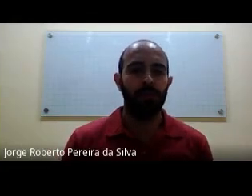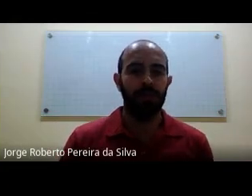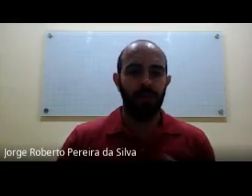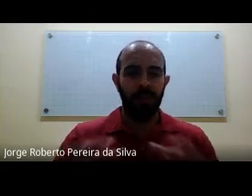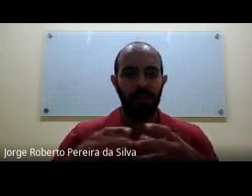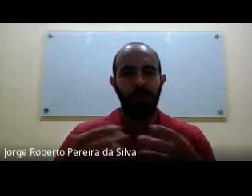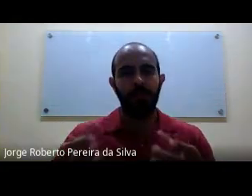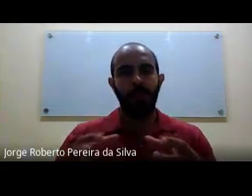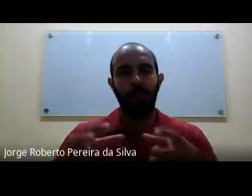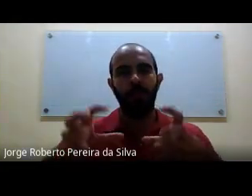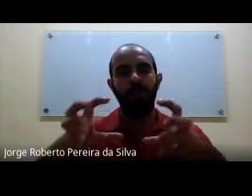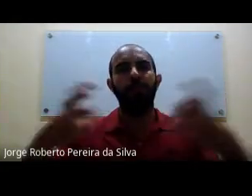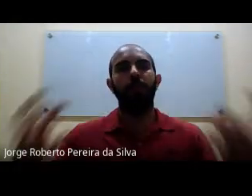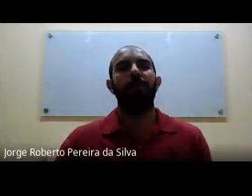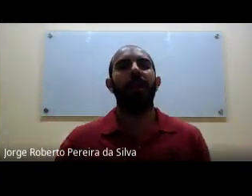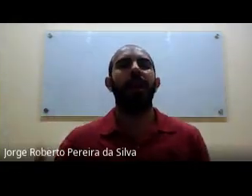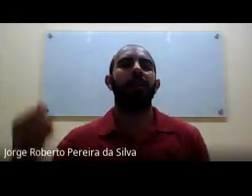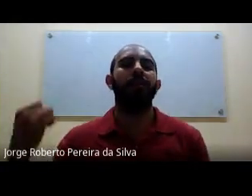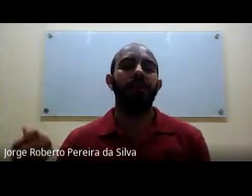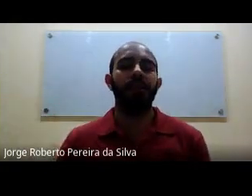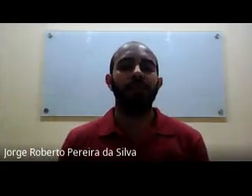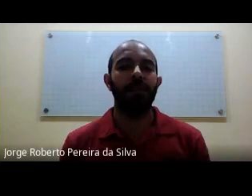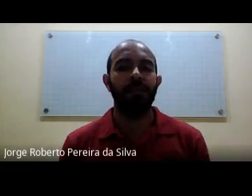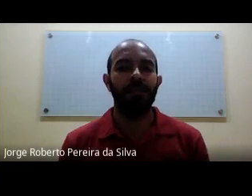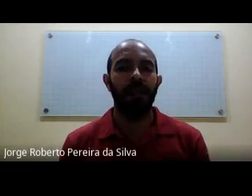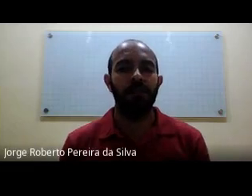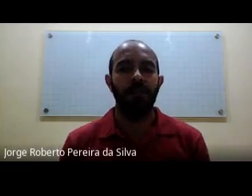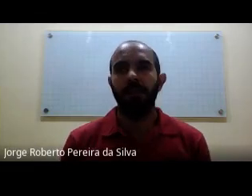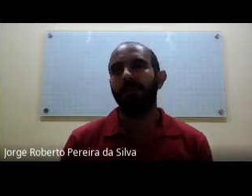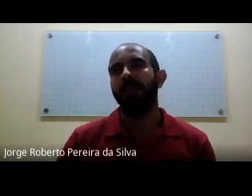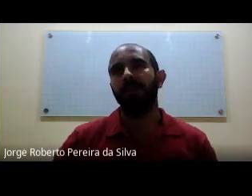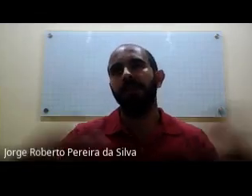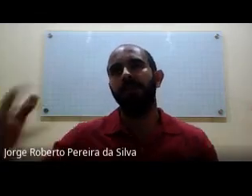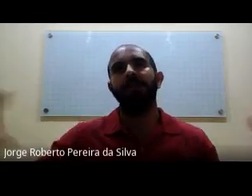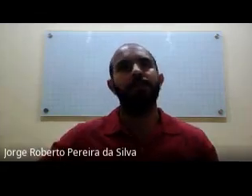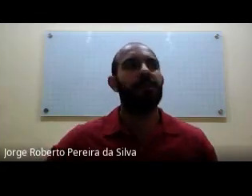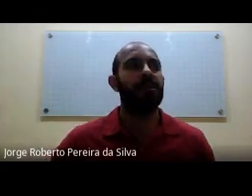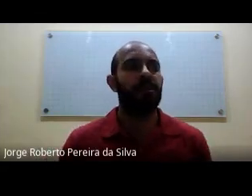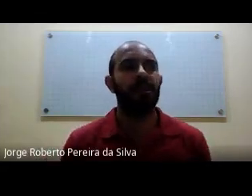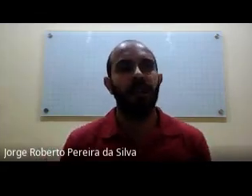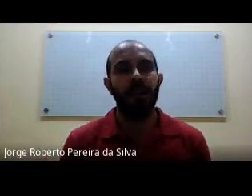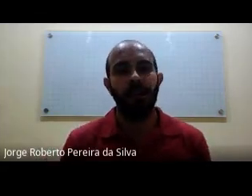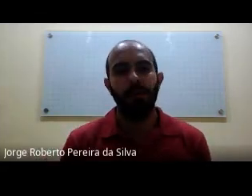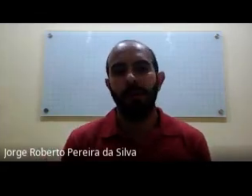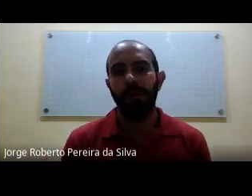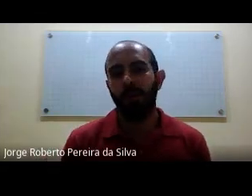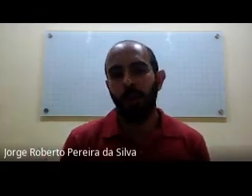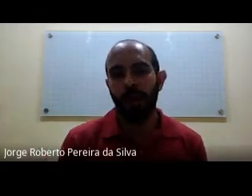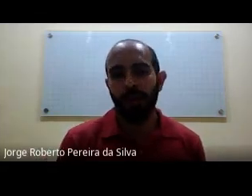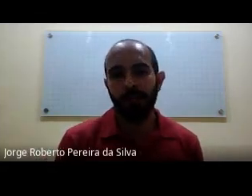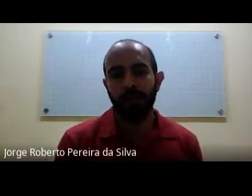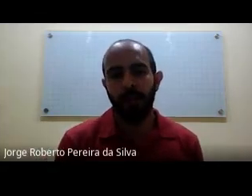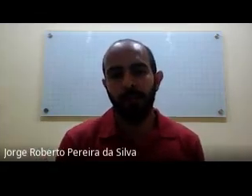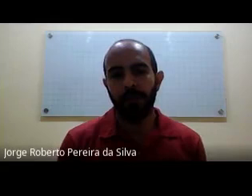única espira com o dobro da área da espira inicial. Então, se você quisesse uma espira de, sei lá, do tamanho de